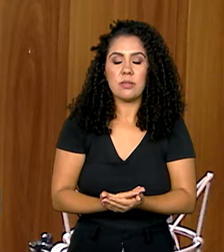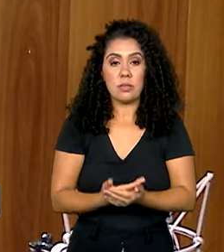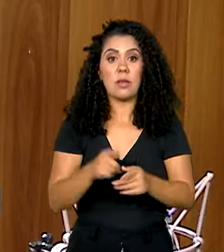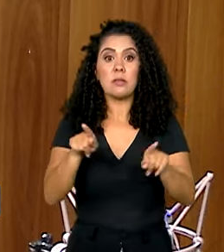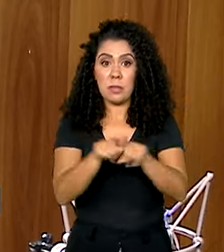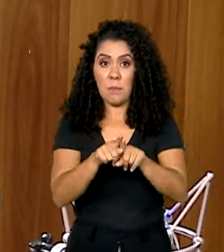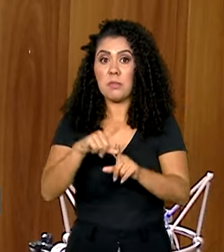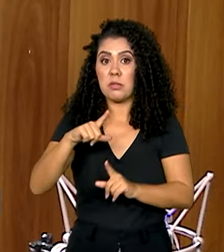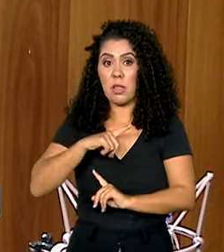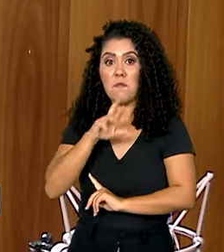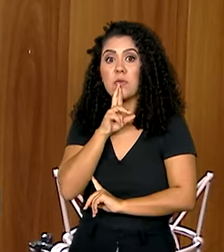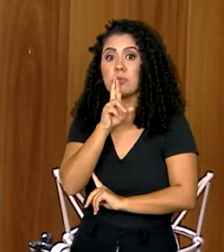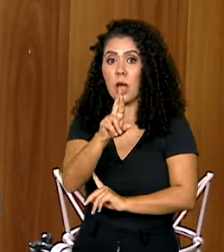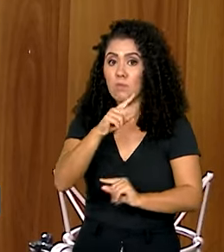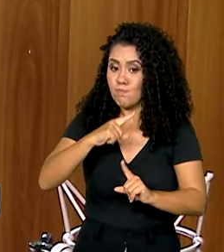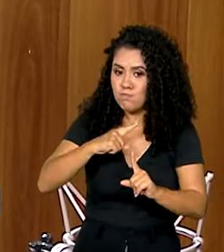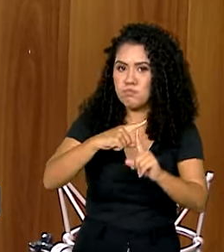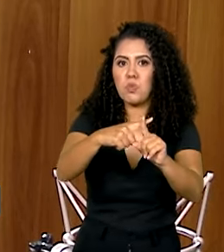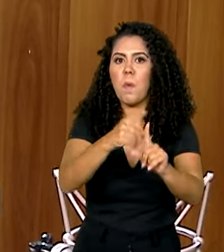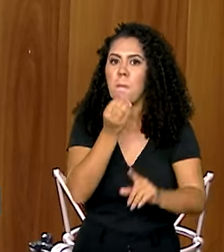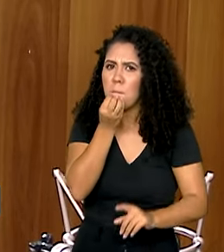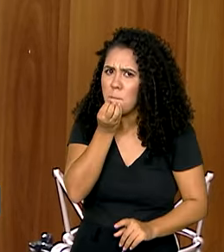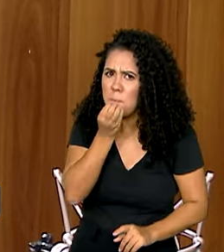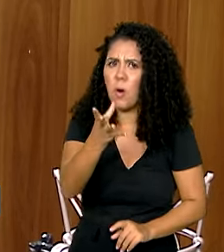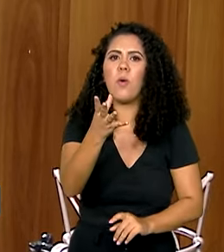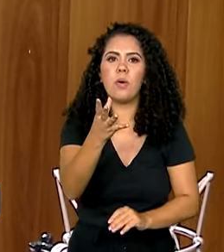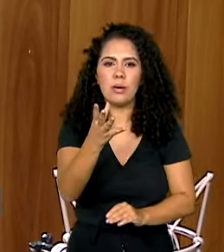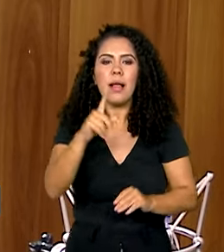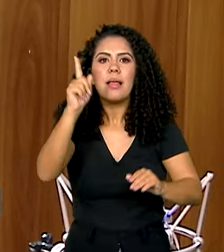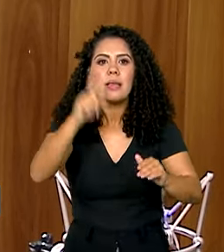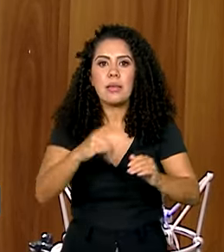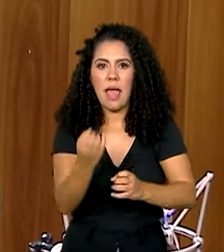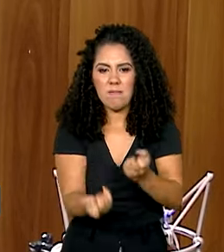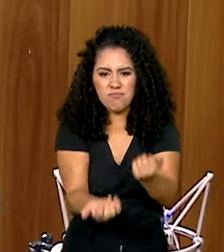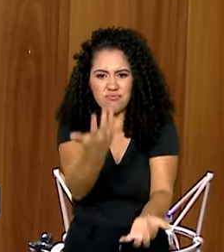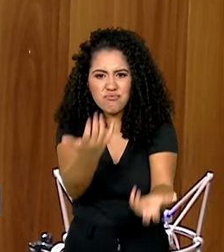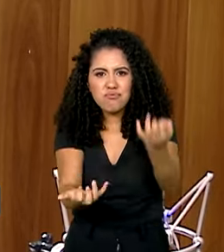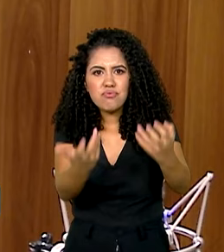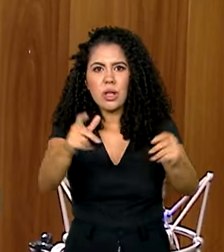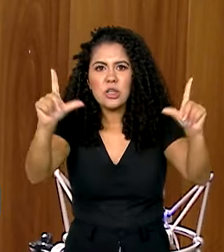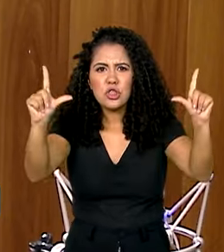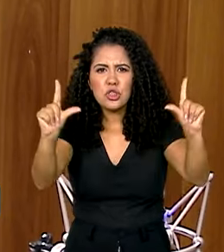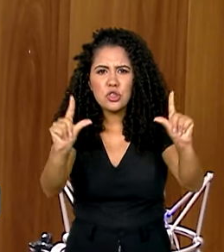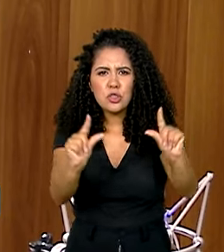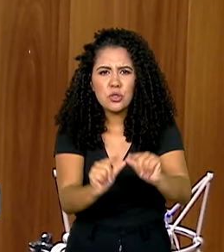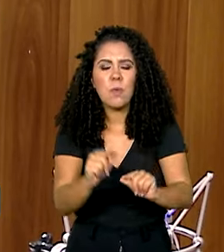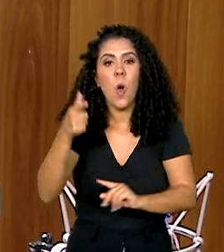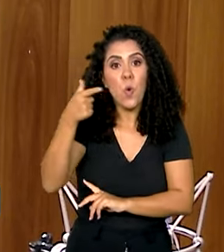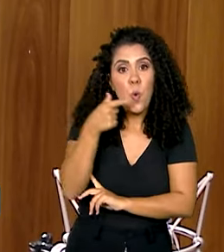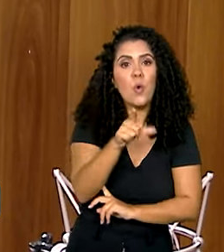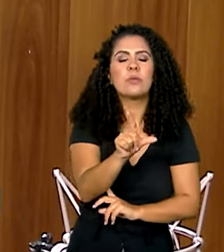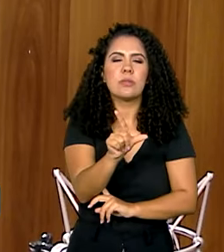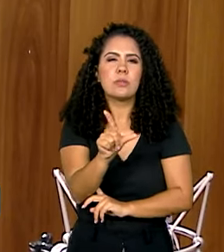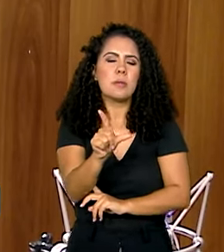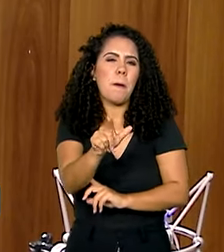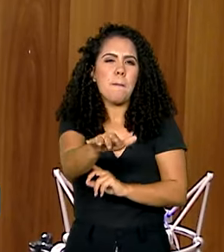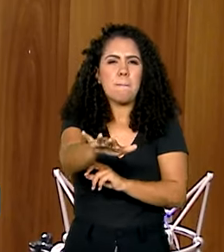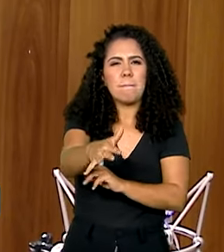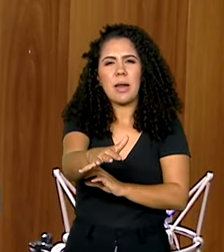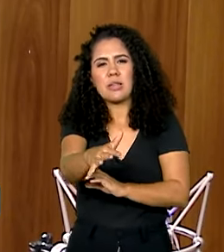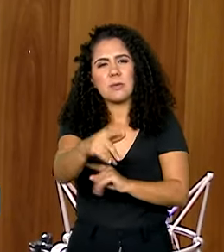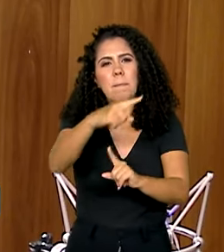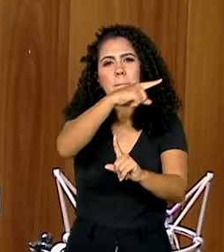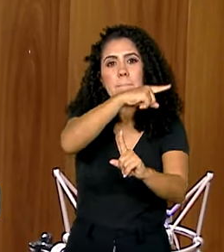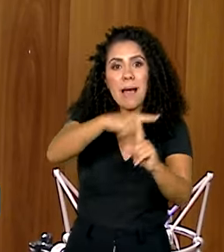um resultado expressivo esse ano, que foi a redução das queimadas na Amazônia. Reduzimos em praticamente